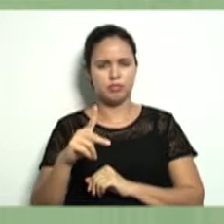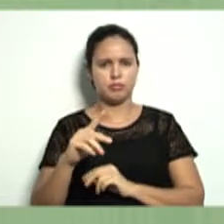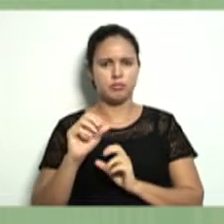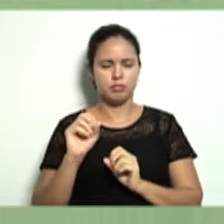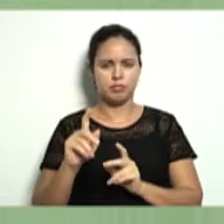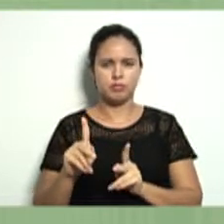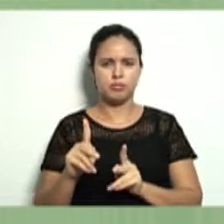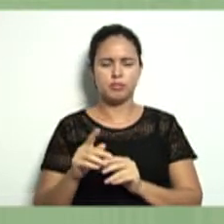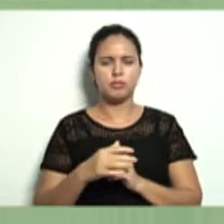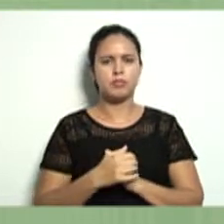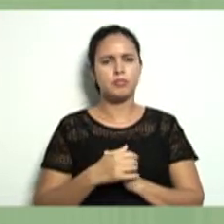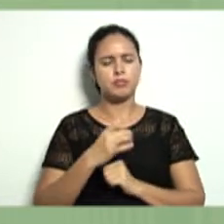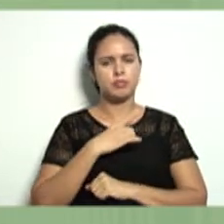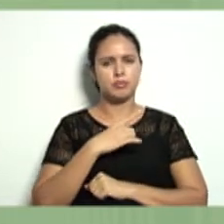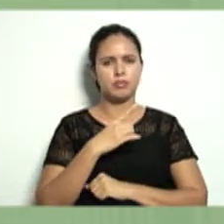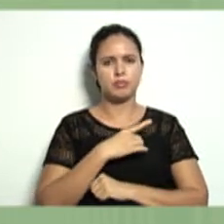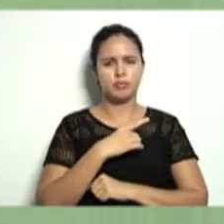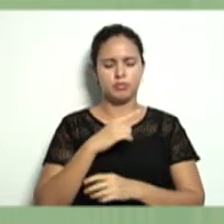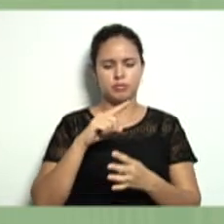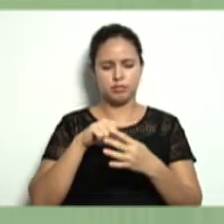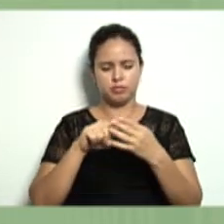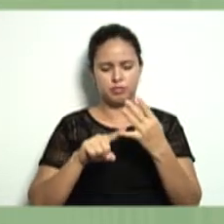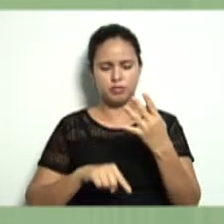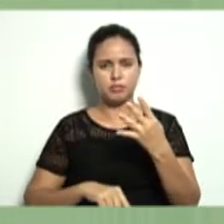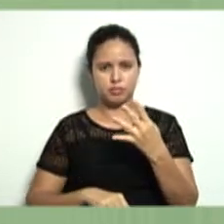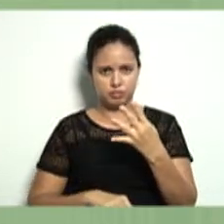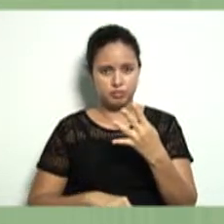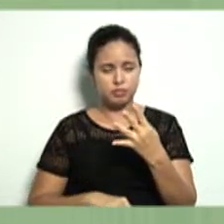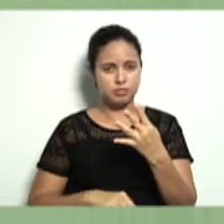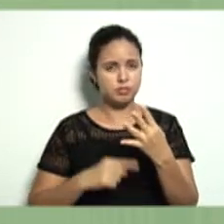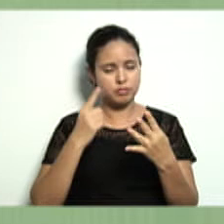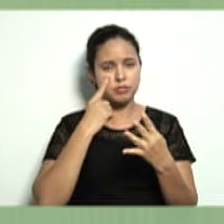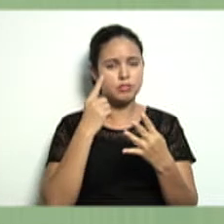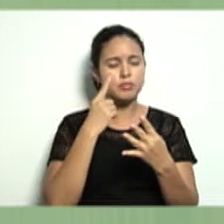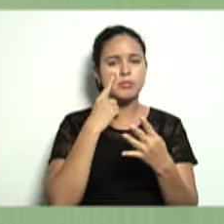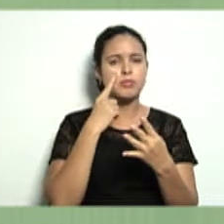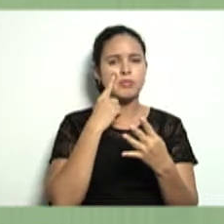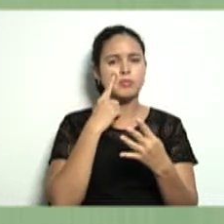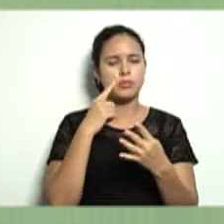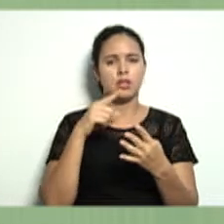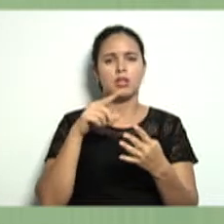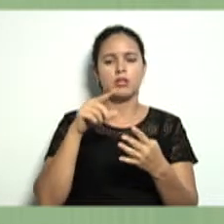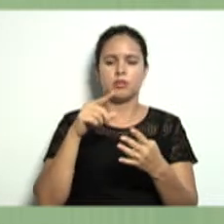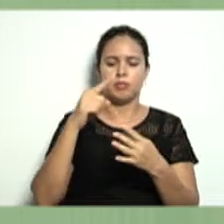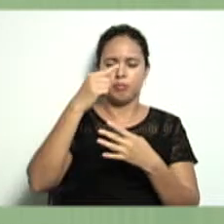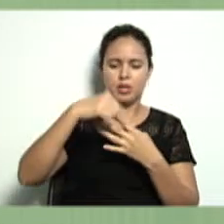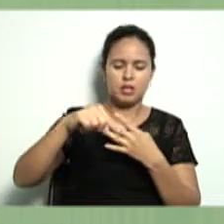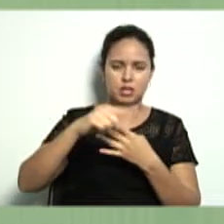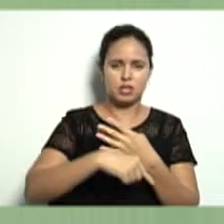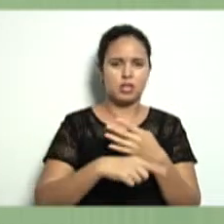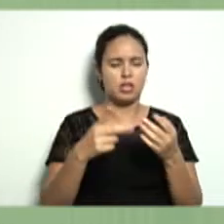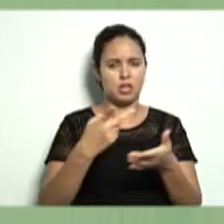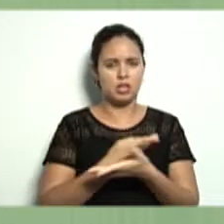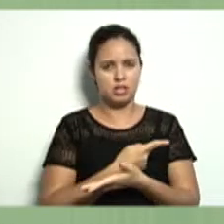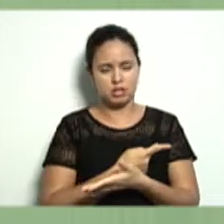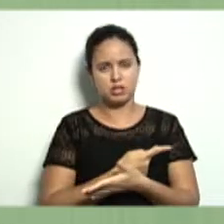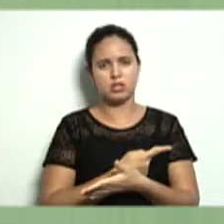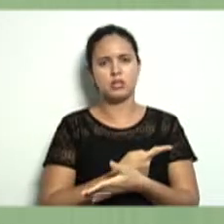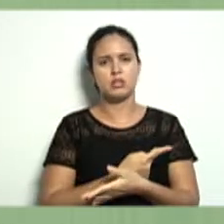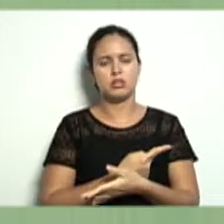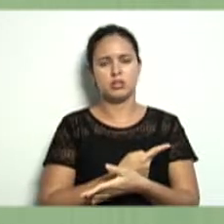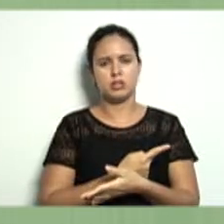cooperativista. E aí nós temos 4 alternativas aí, que é em relação a manter a